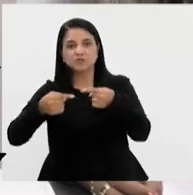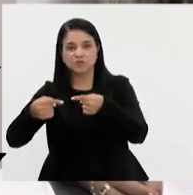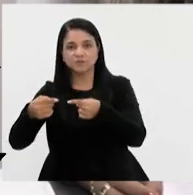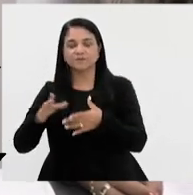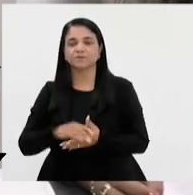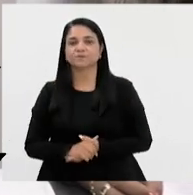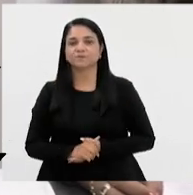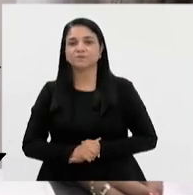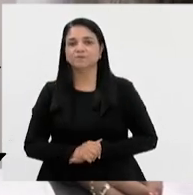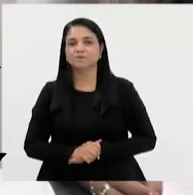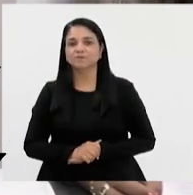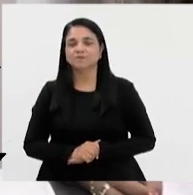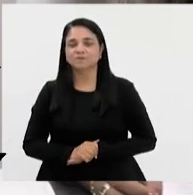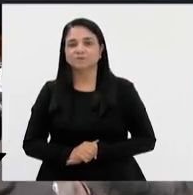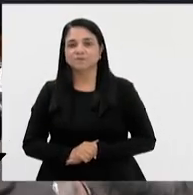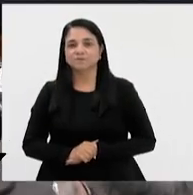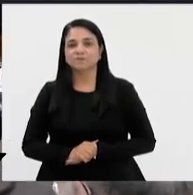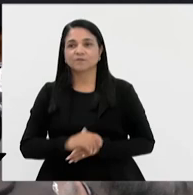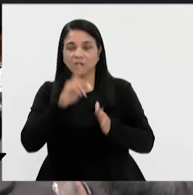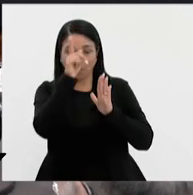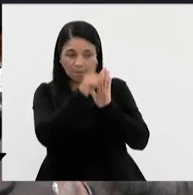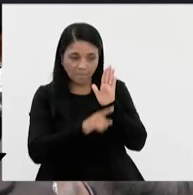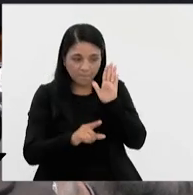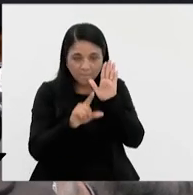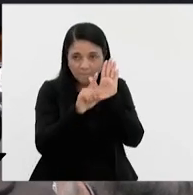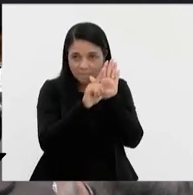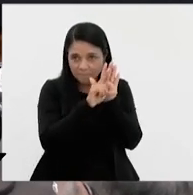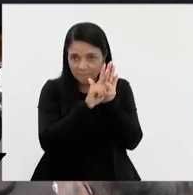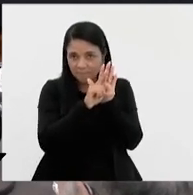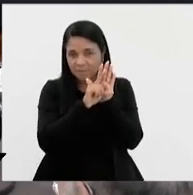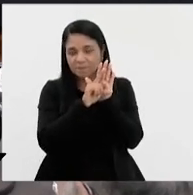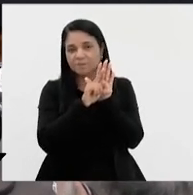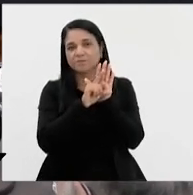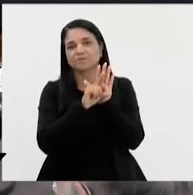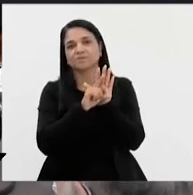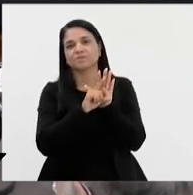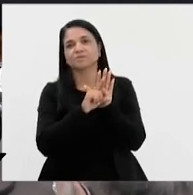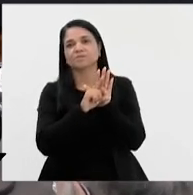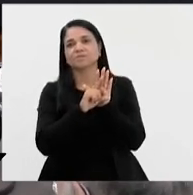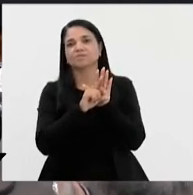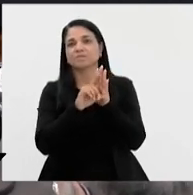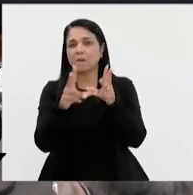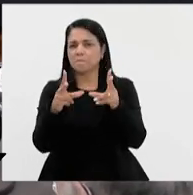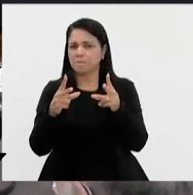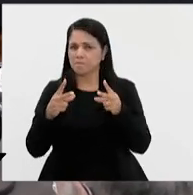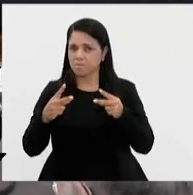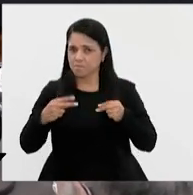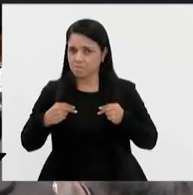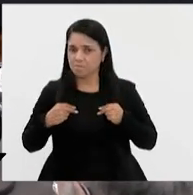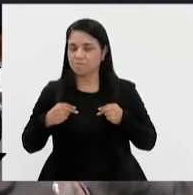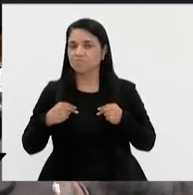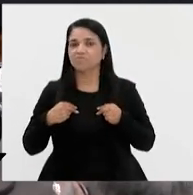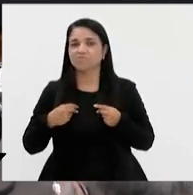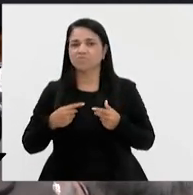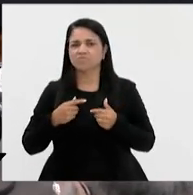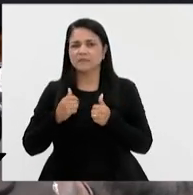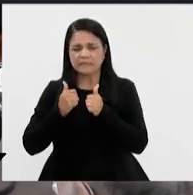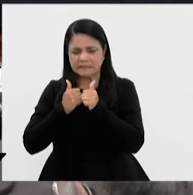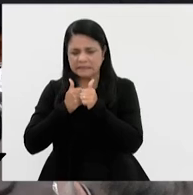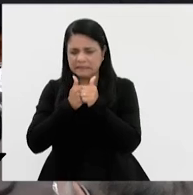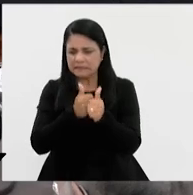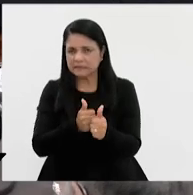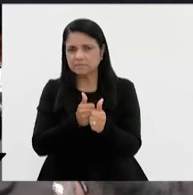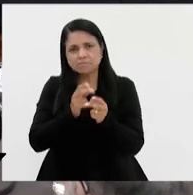Deputada. O projeto de lei, embora seja, né, meritório, mas ele segue na mesma linha